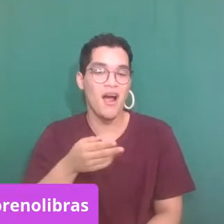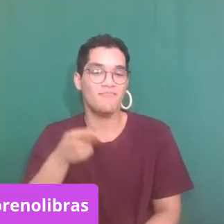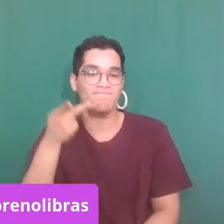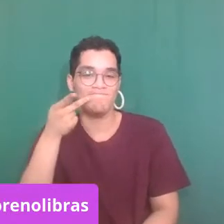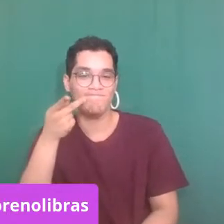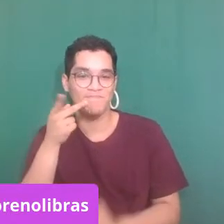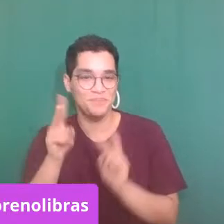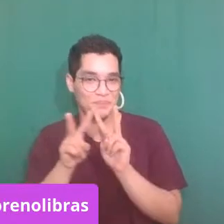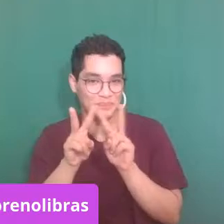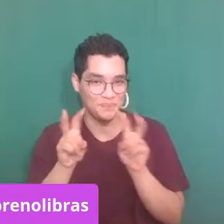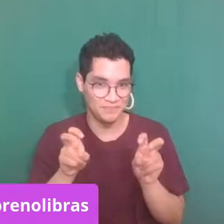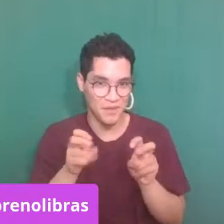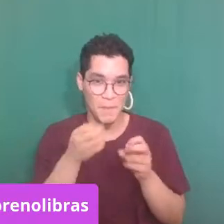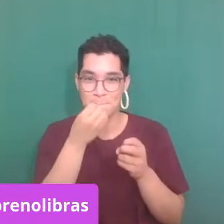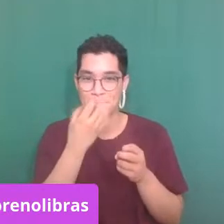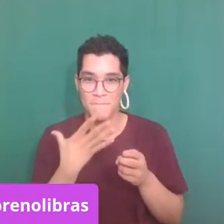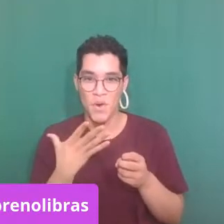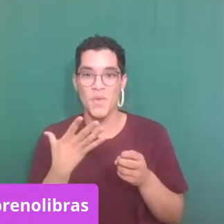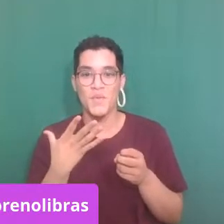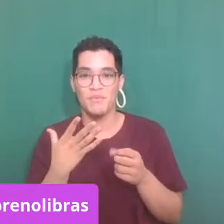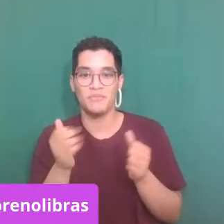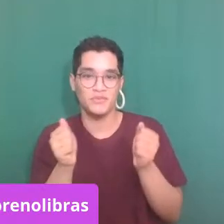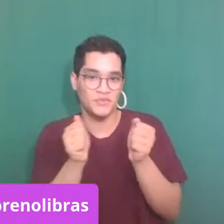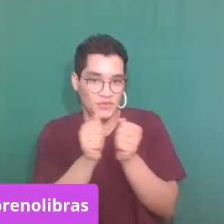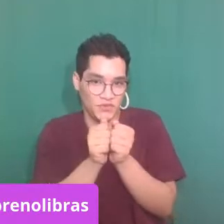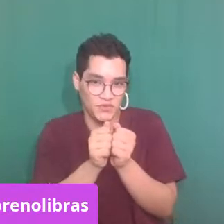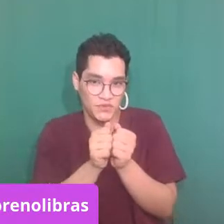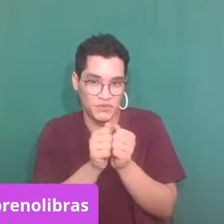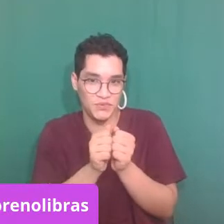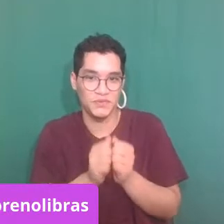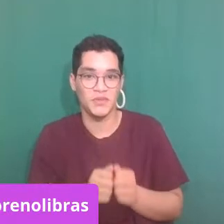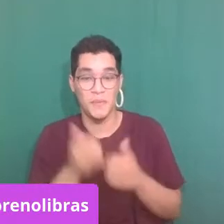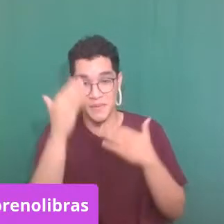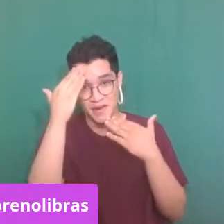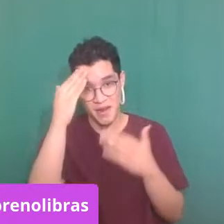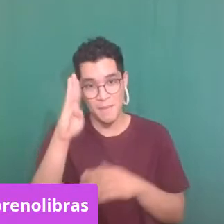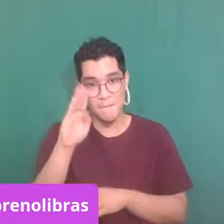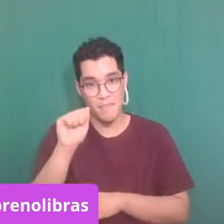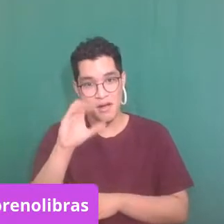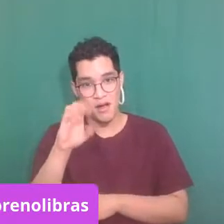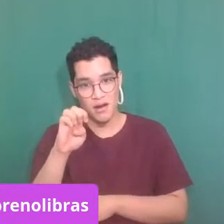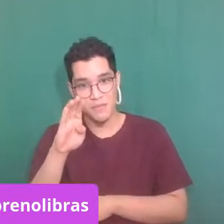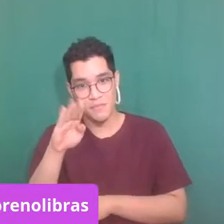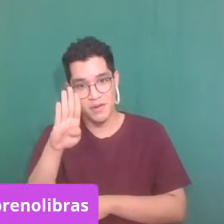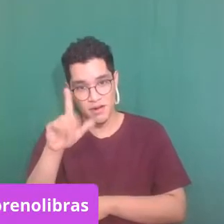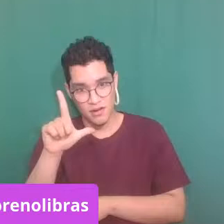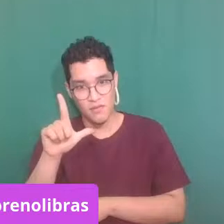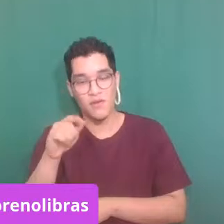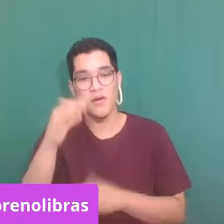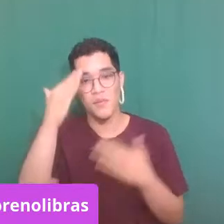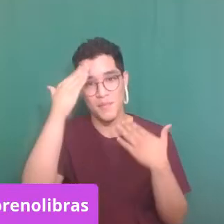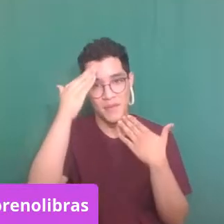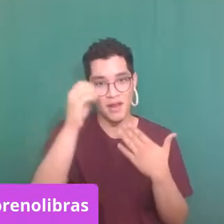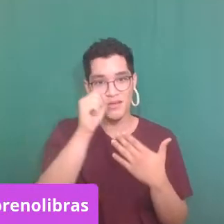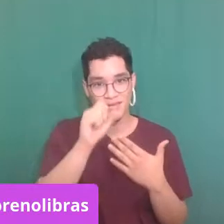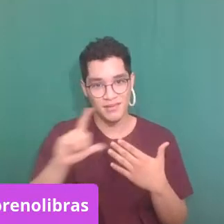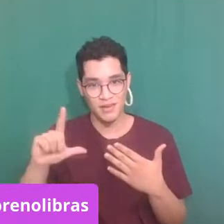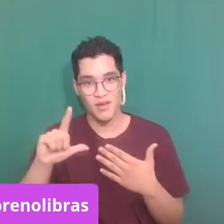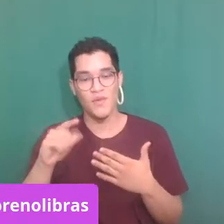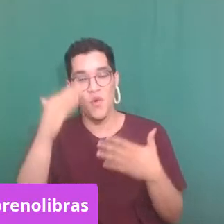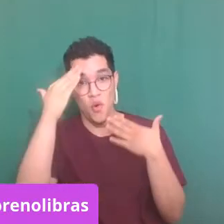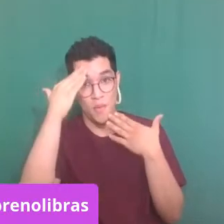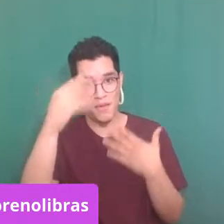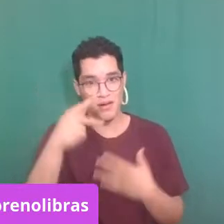também. Sempre muito bom estar. Obrigado. Obrigada, Abacabal. Obrigada, São Luís. Obrigada à Universidade Federal